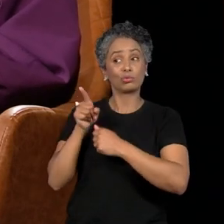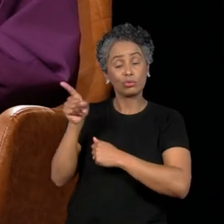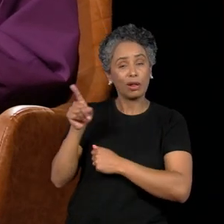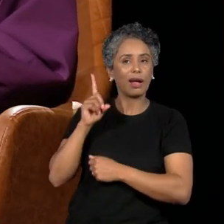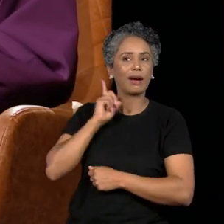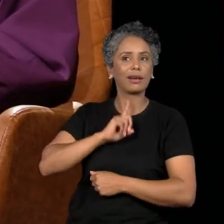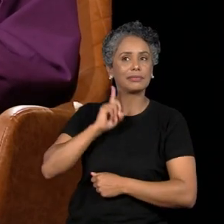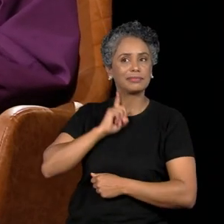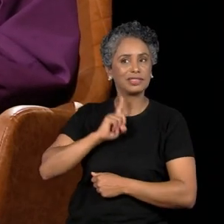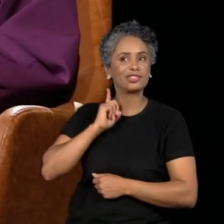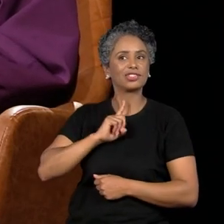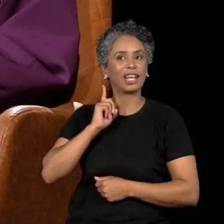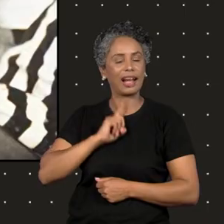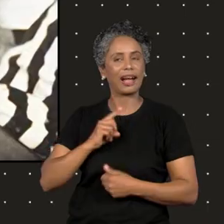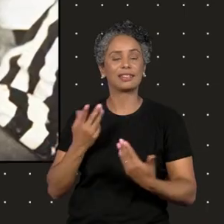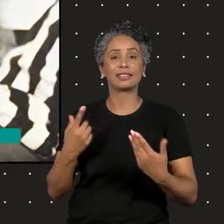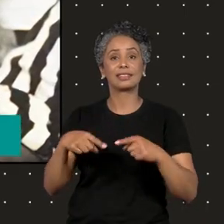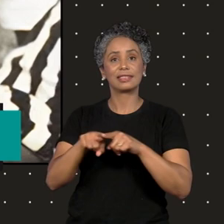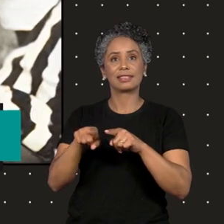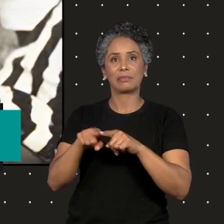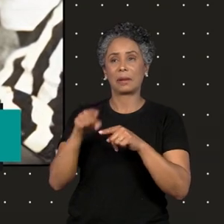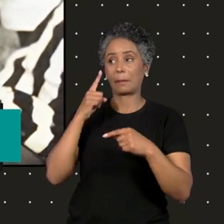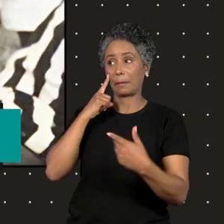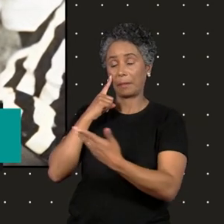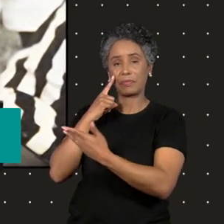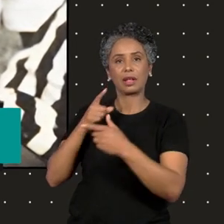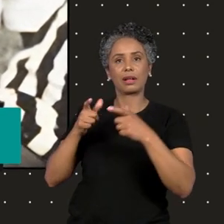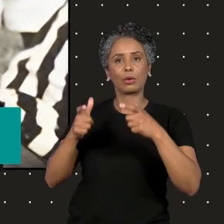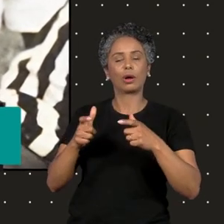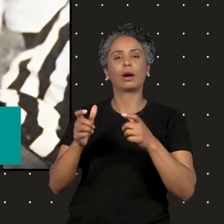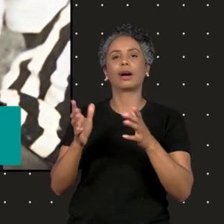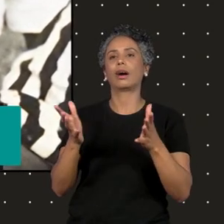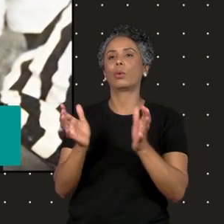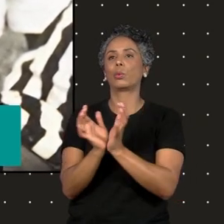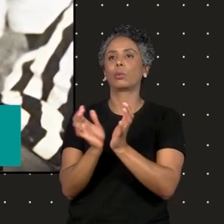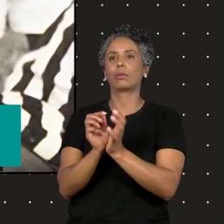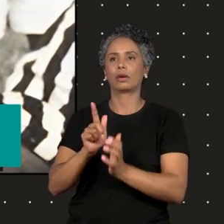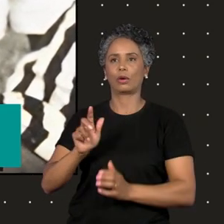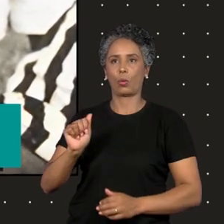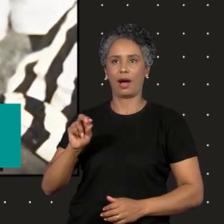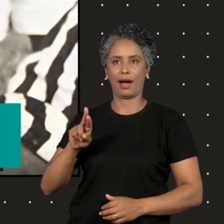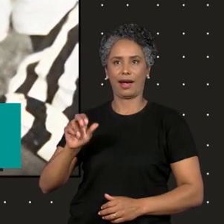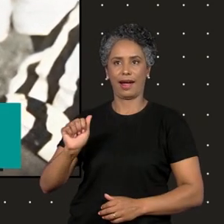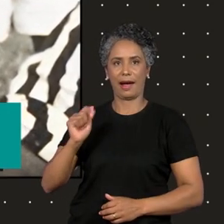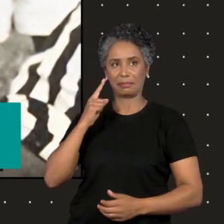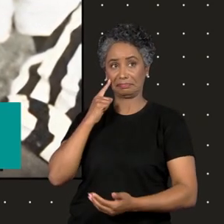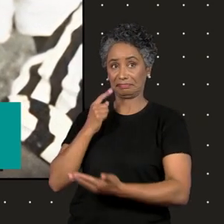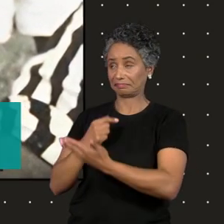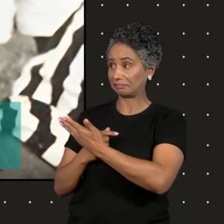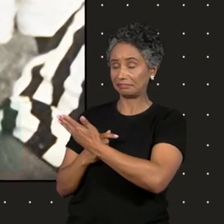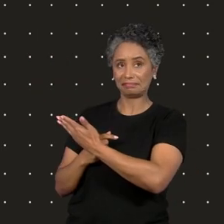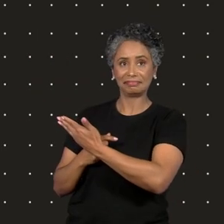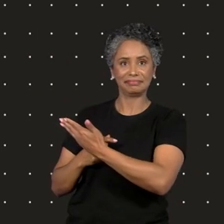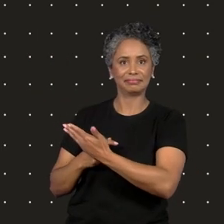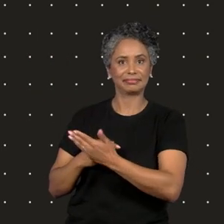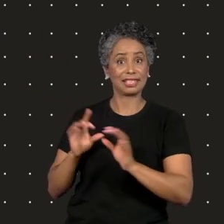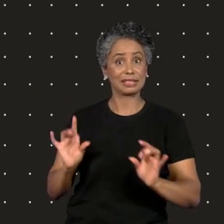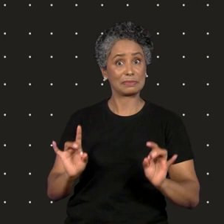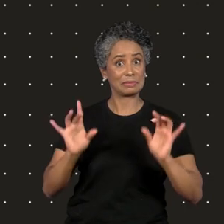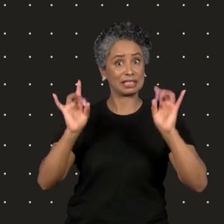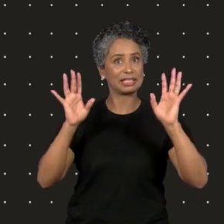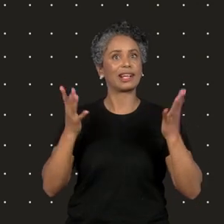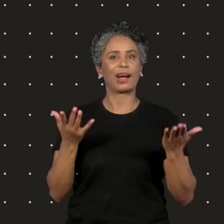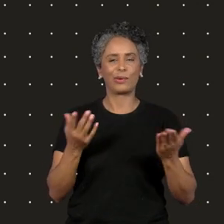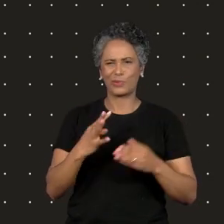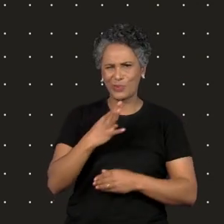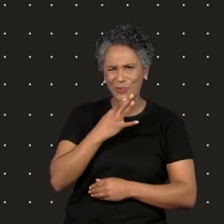Gerais, Guará. O prêmio de futebol mineiro chama-se Guará. Foi esse